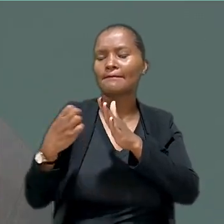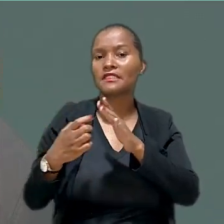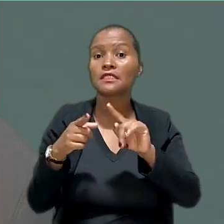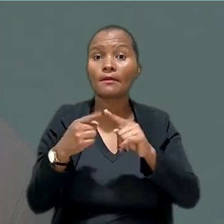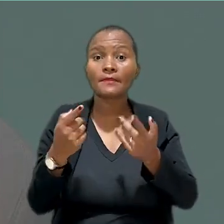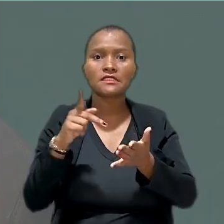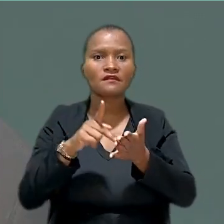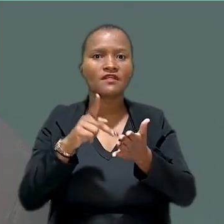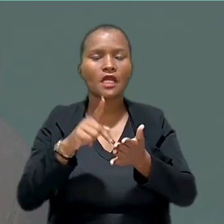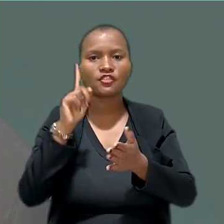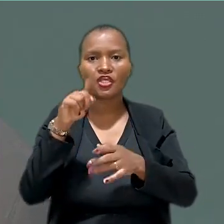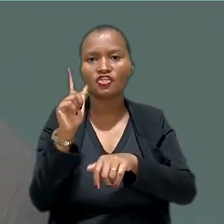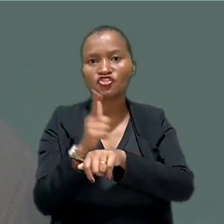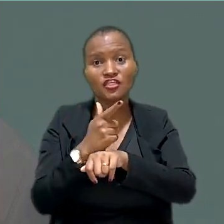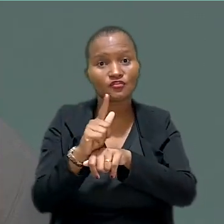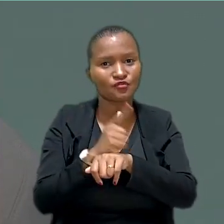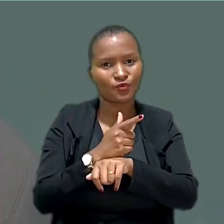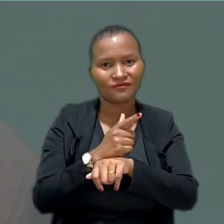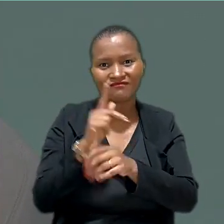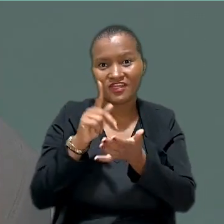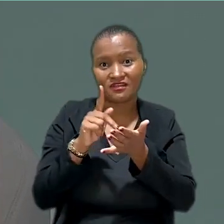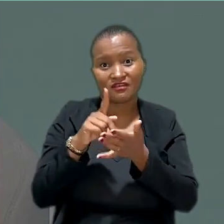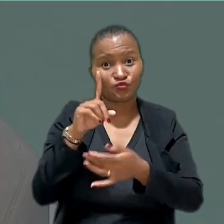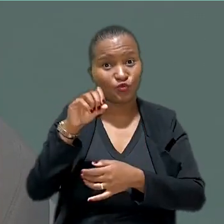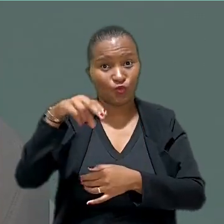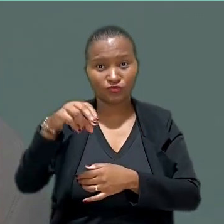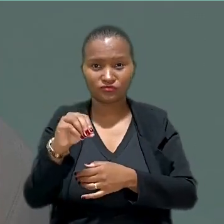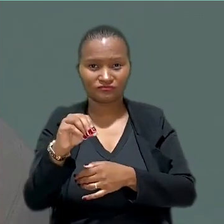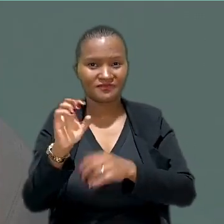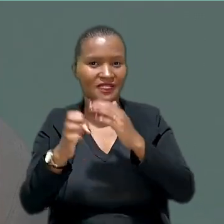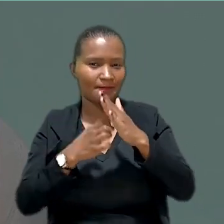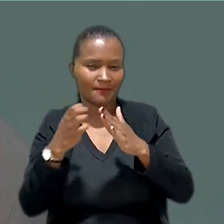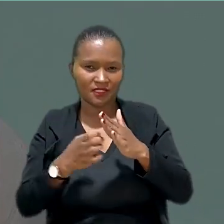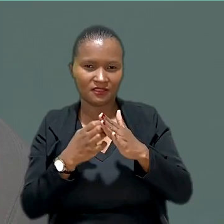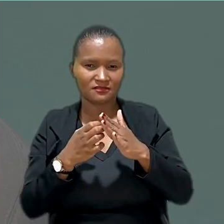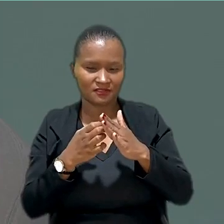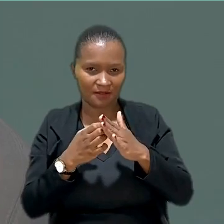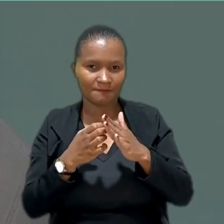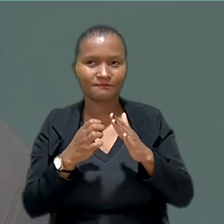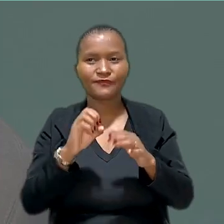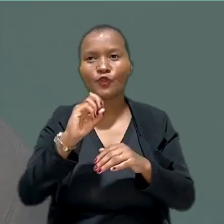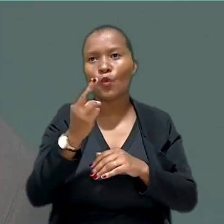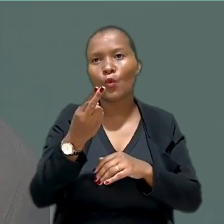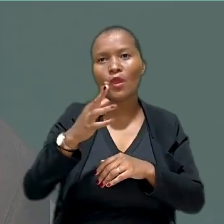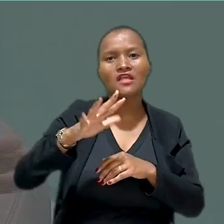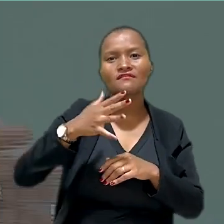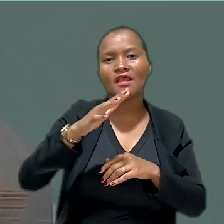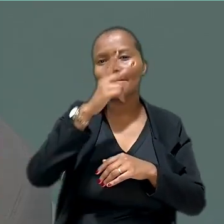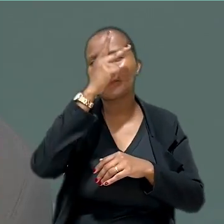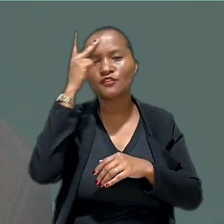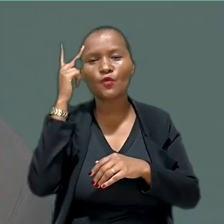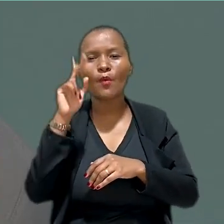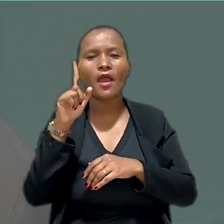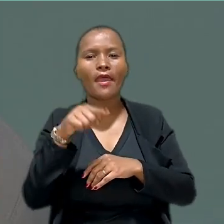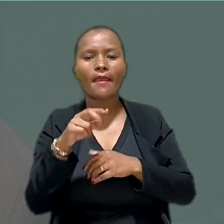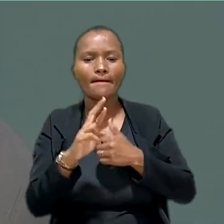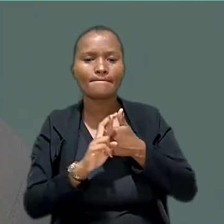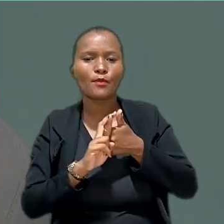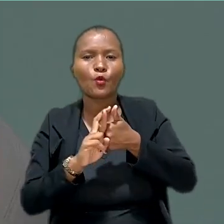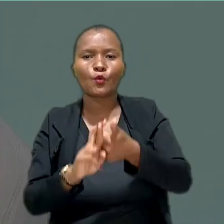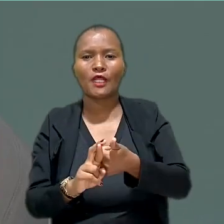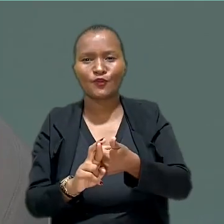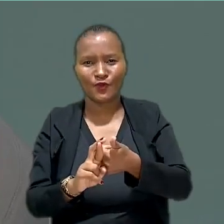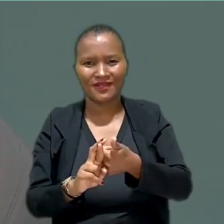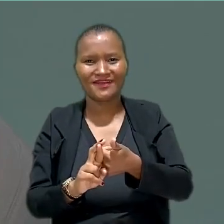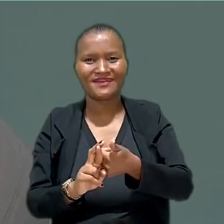os gestores das empresas, os reais proprietários delas. Outras vezes são pessoas que figuram como meros procuradores das empresas, não é nem